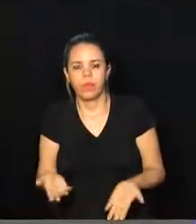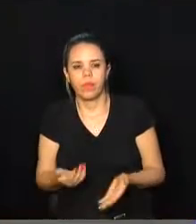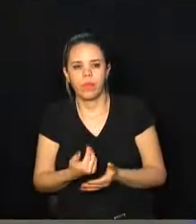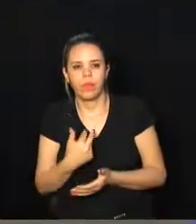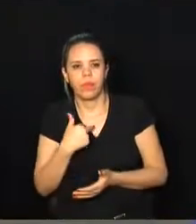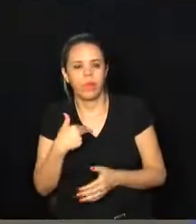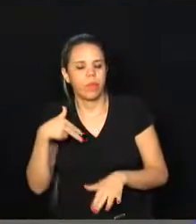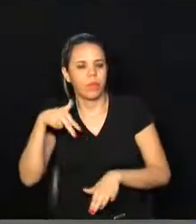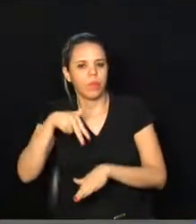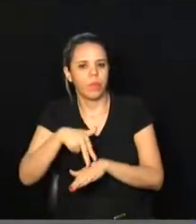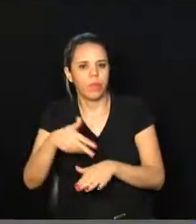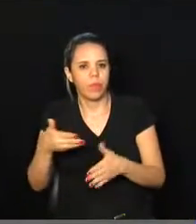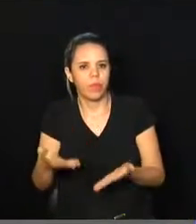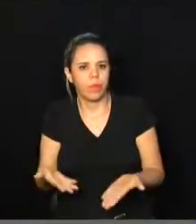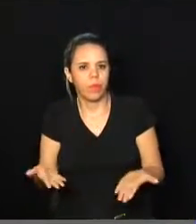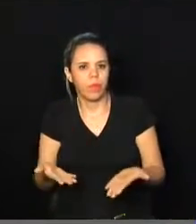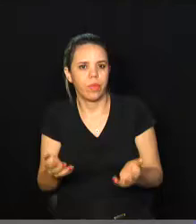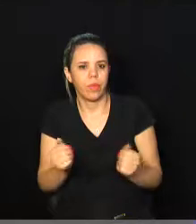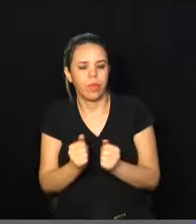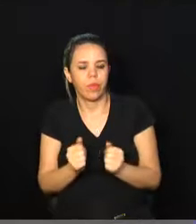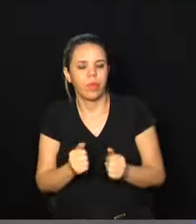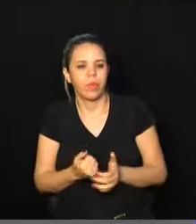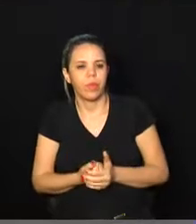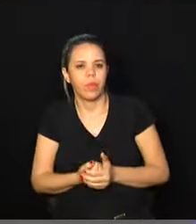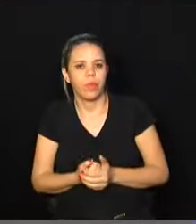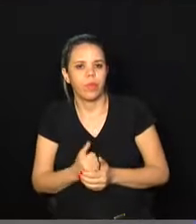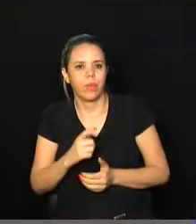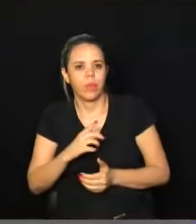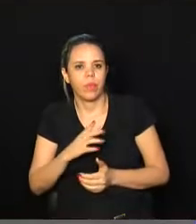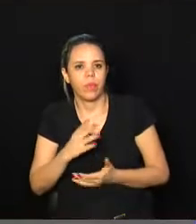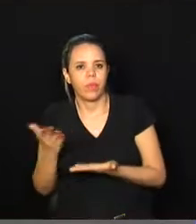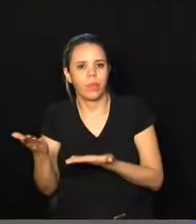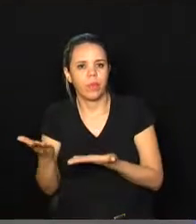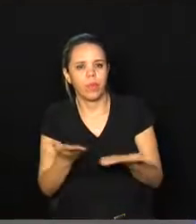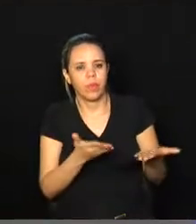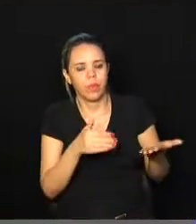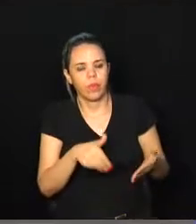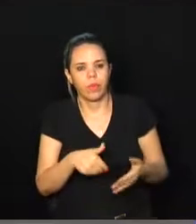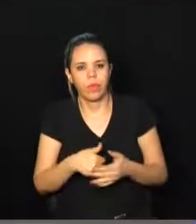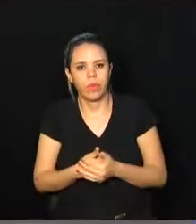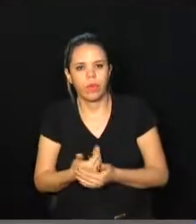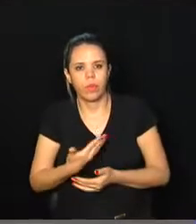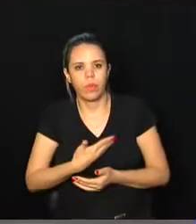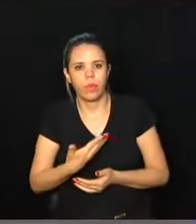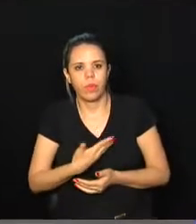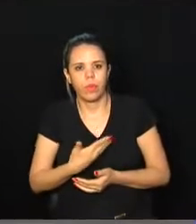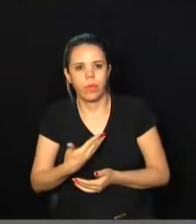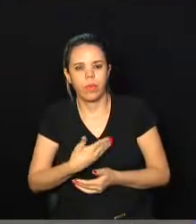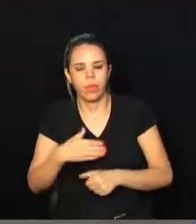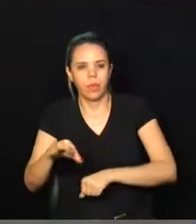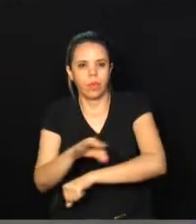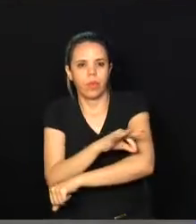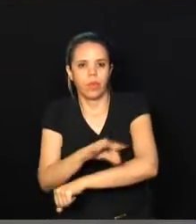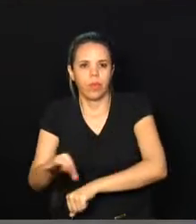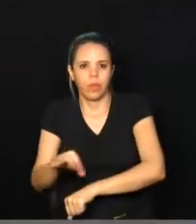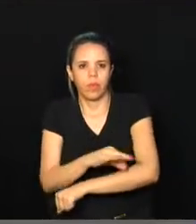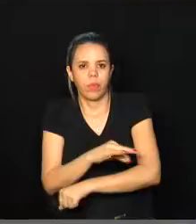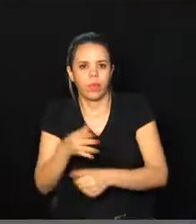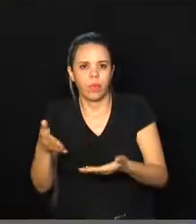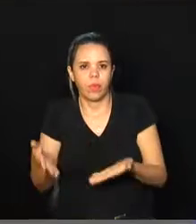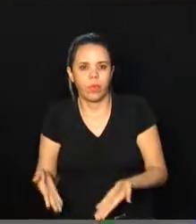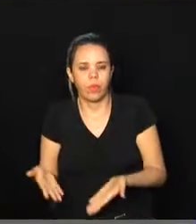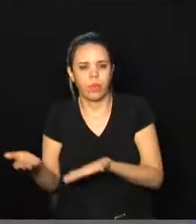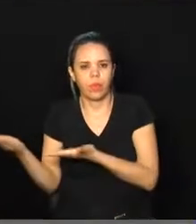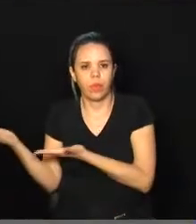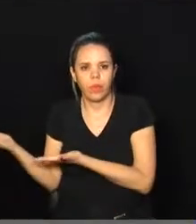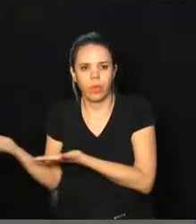pôde estar conosco hoje. E eu tenho a honra aqui de receber colegas arquitetos. Tenho ao meu lado